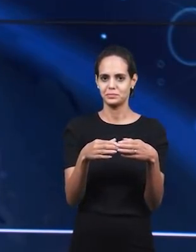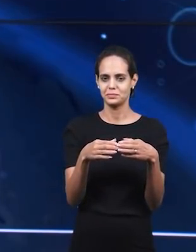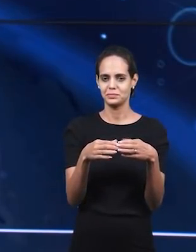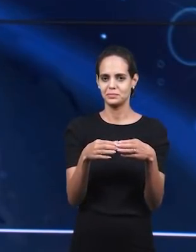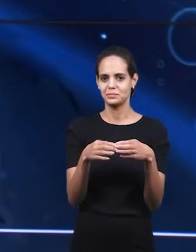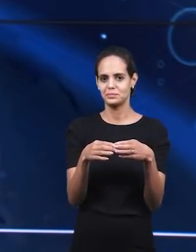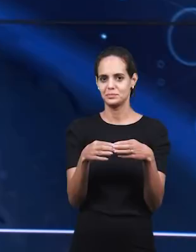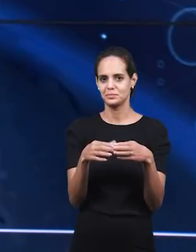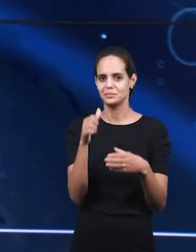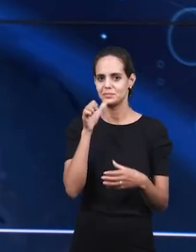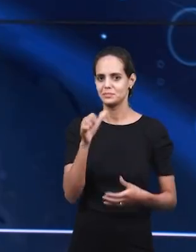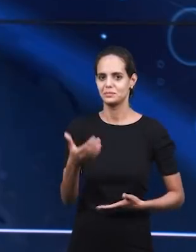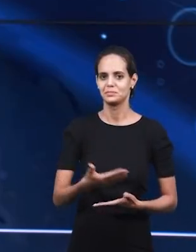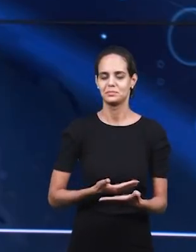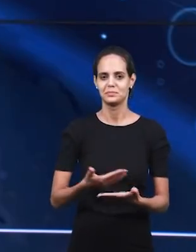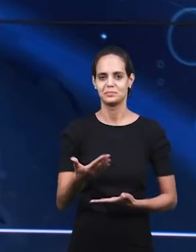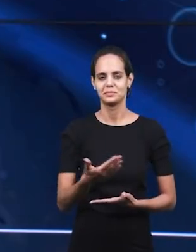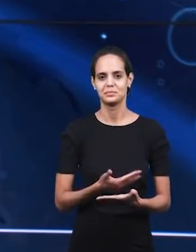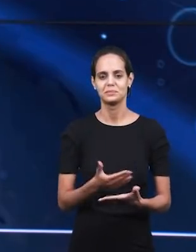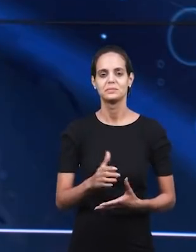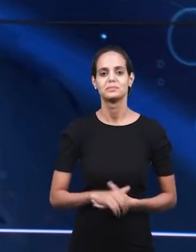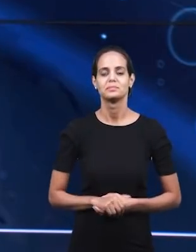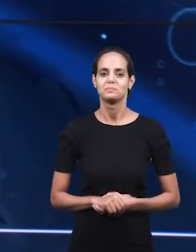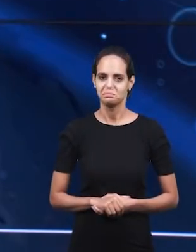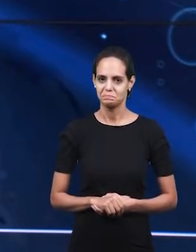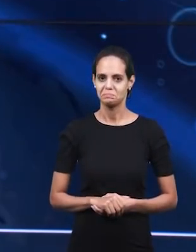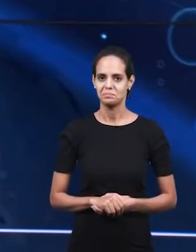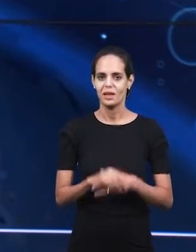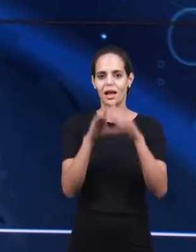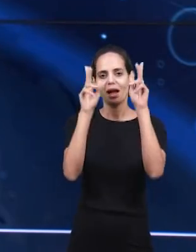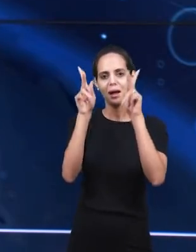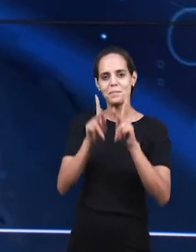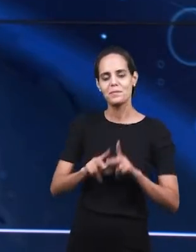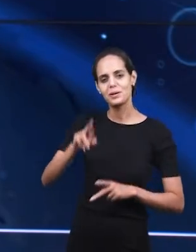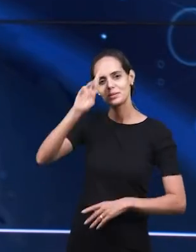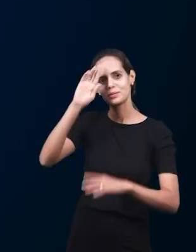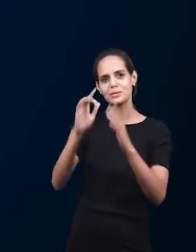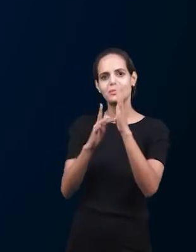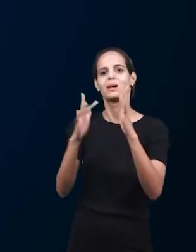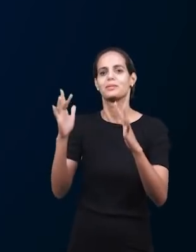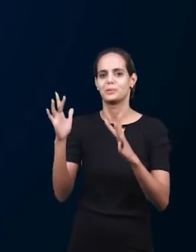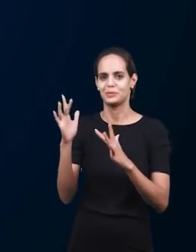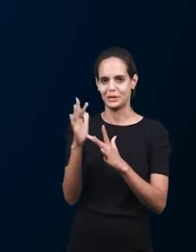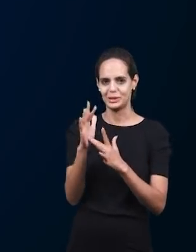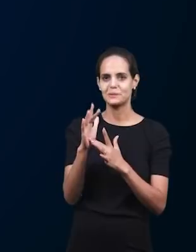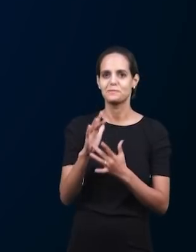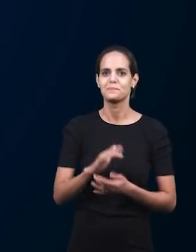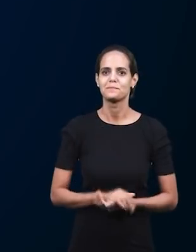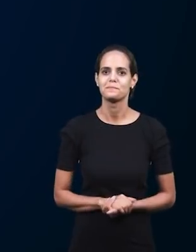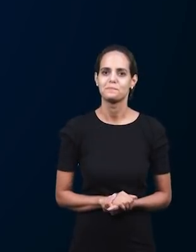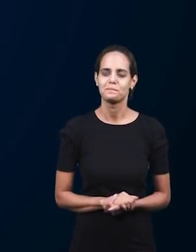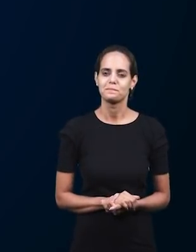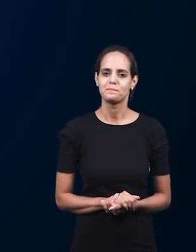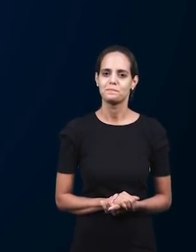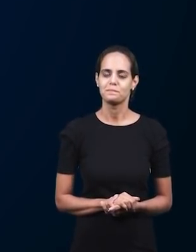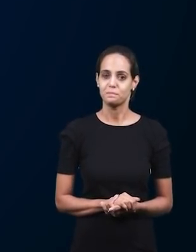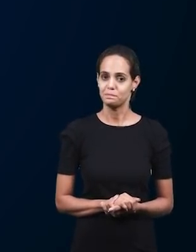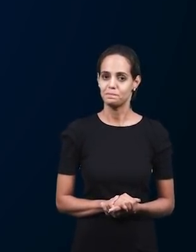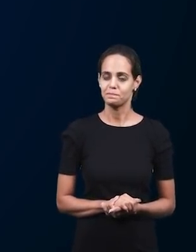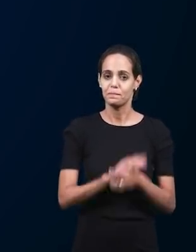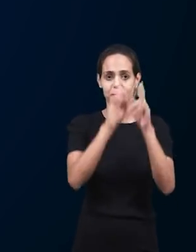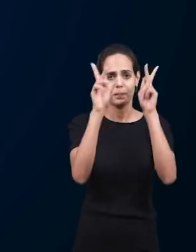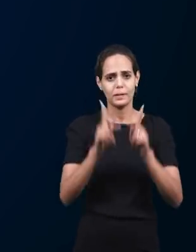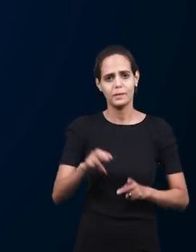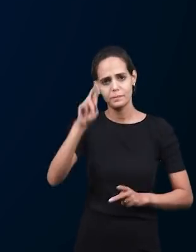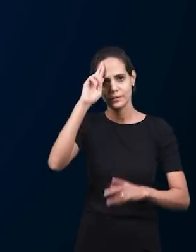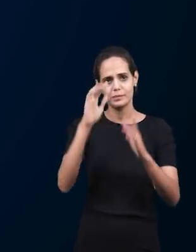no estado de Ontário, no Canadá. Irmã Rayane, a paz do Senhor Jesus, minha irmã. A paz do Senhor, irmãos. Através dos ensinos